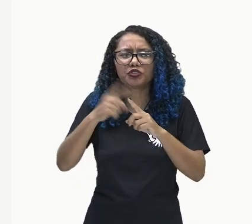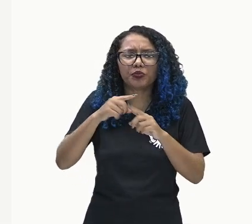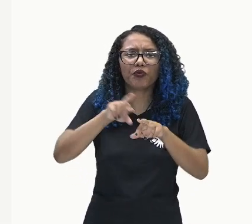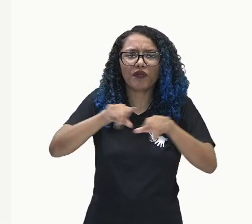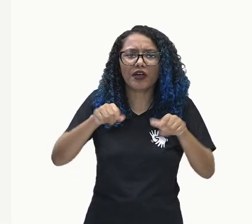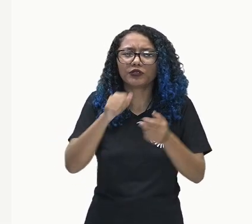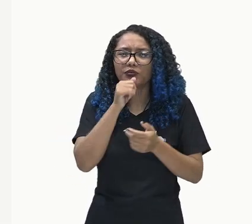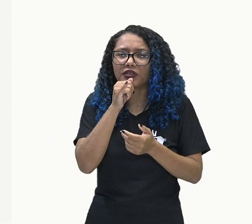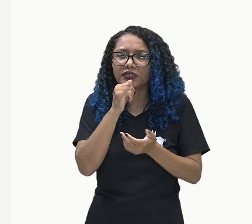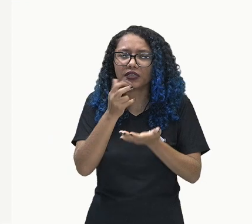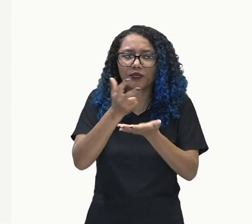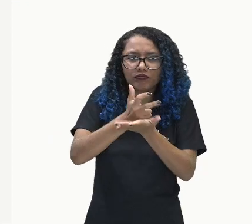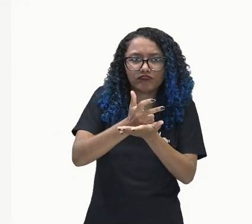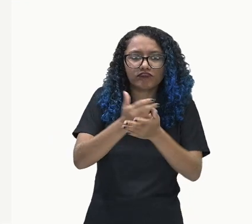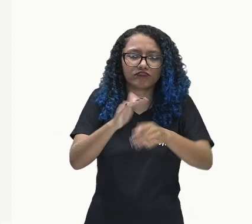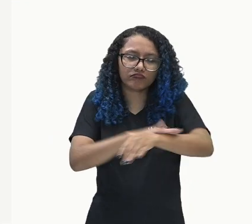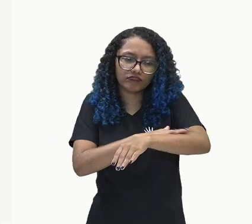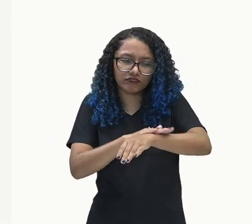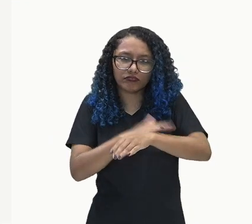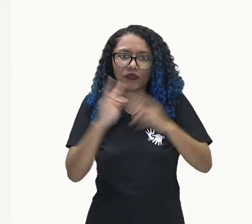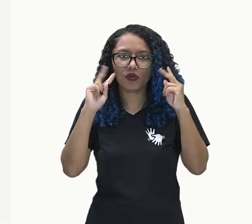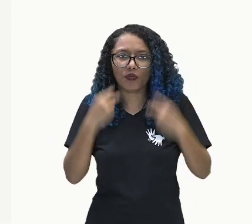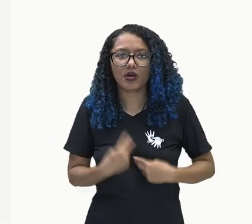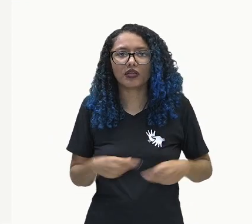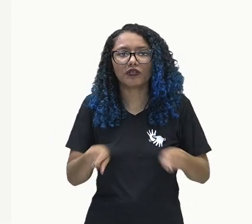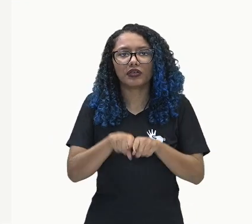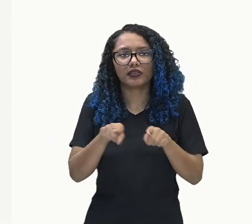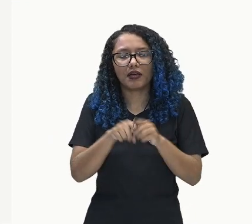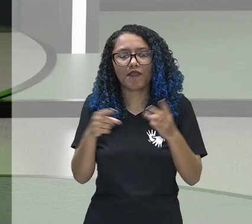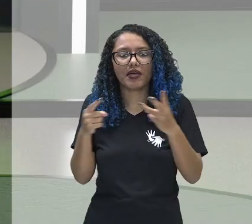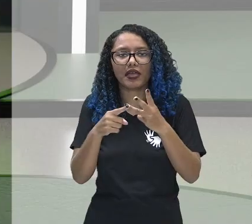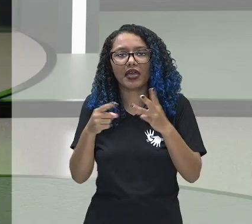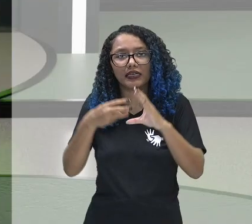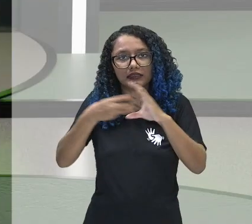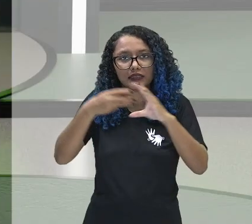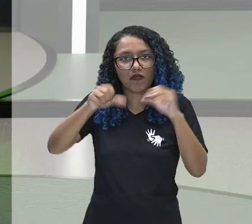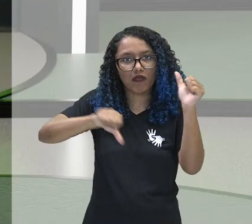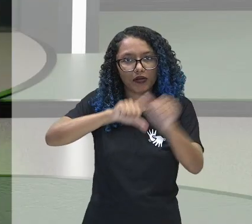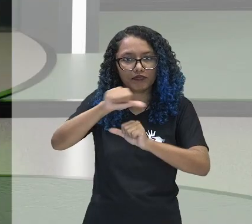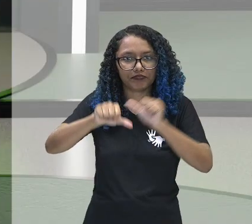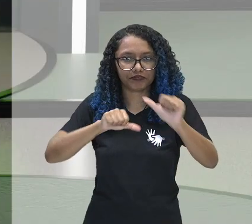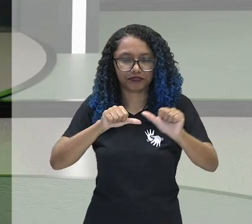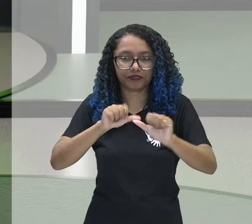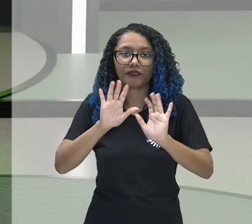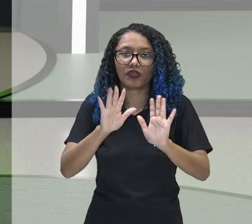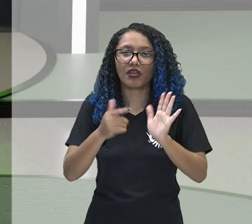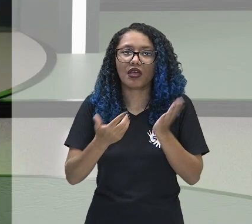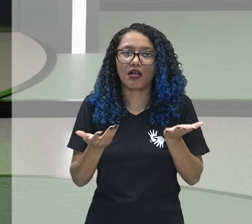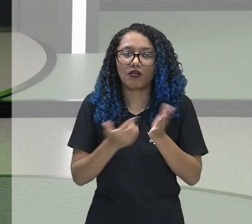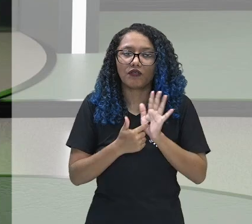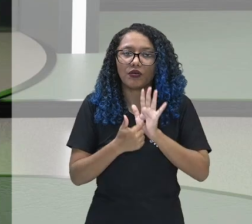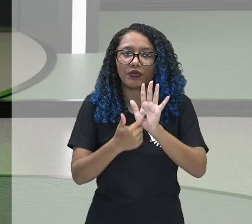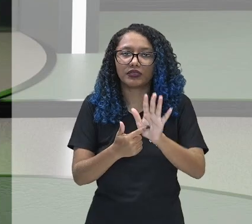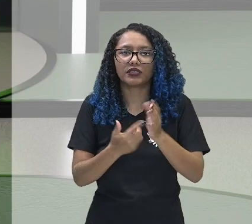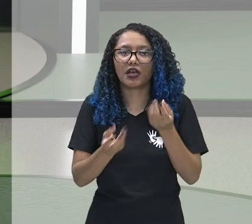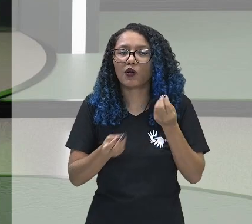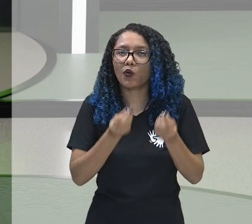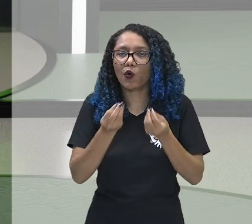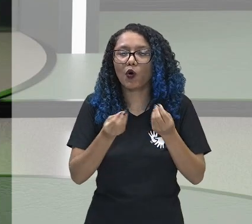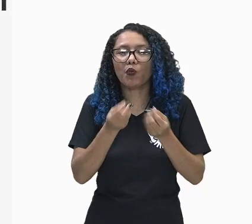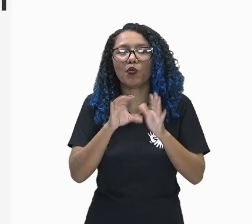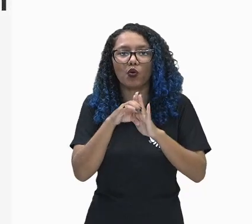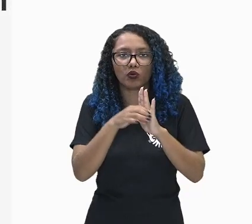embrião, tecidos humanos e células induzidas. Daí, eu vou apresentar para vocês os conceitos a partir